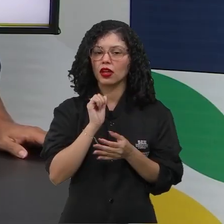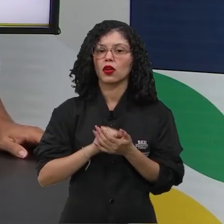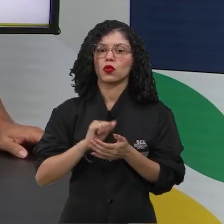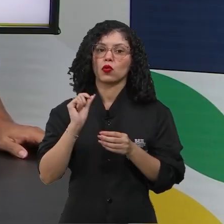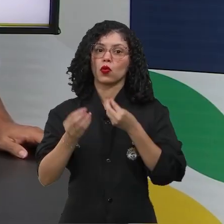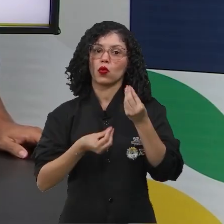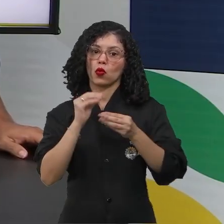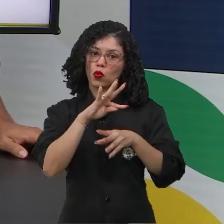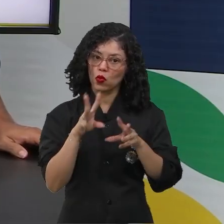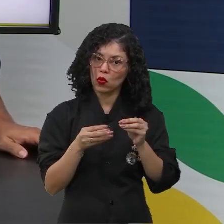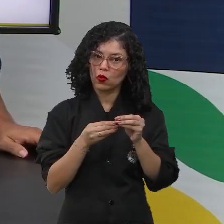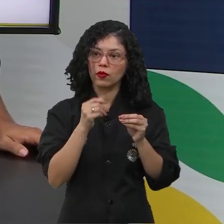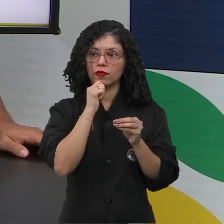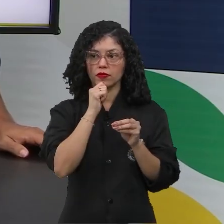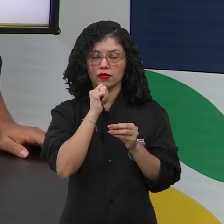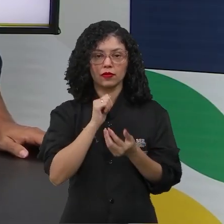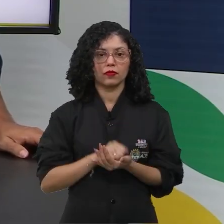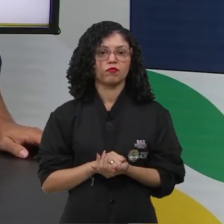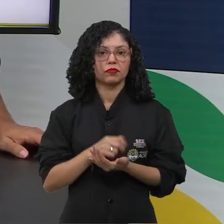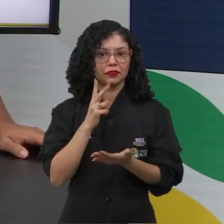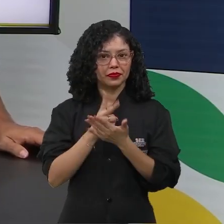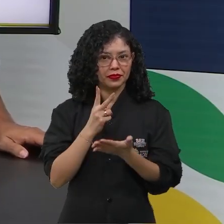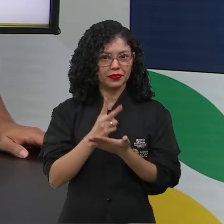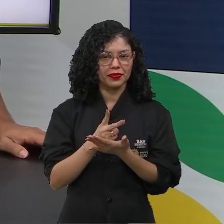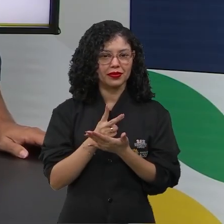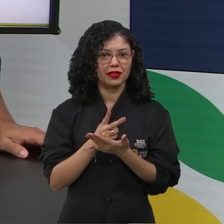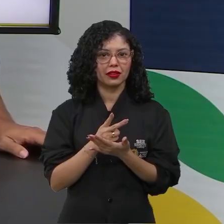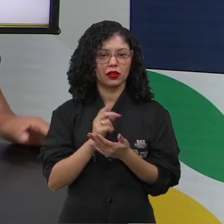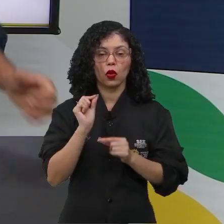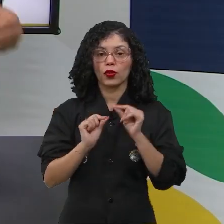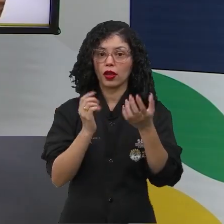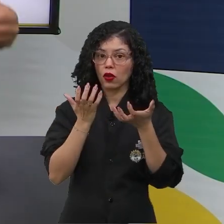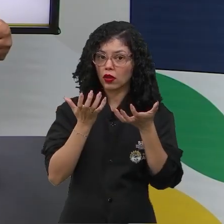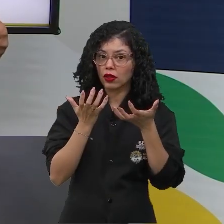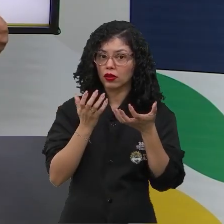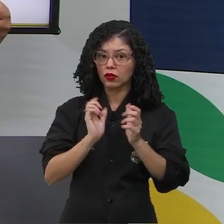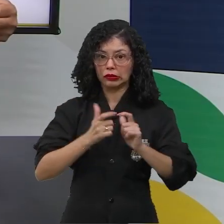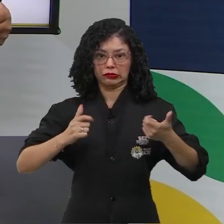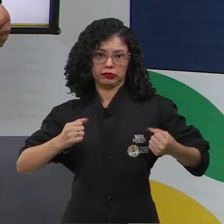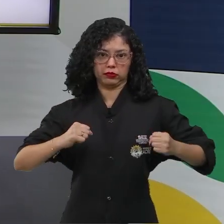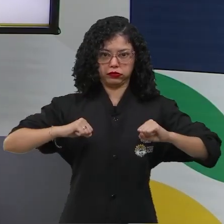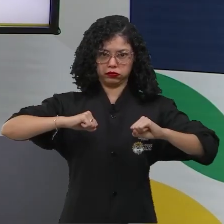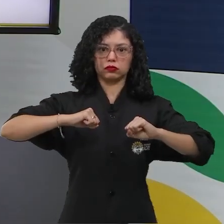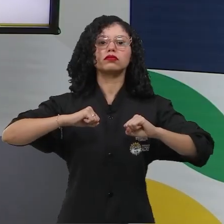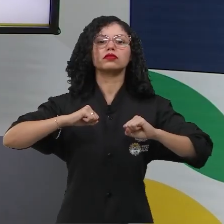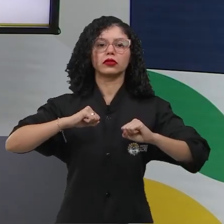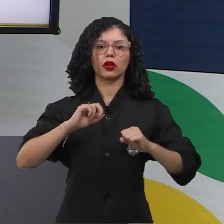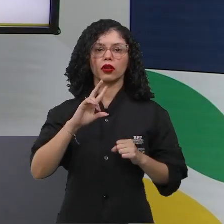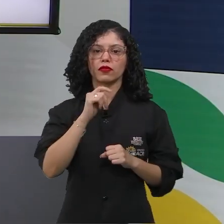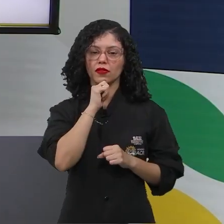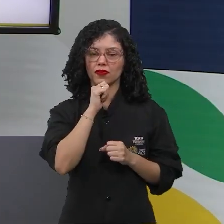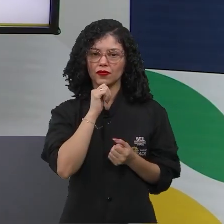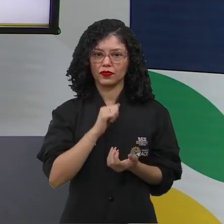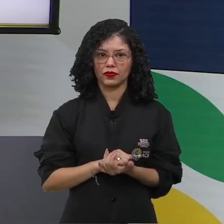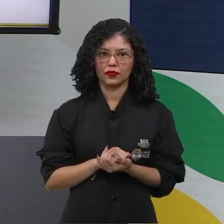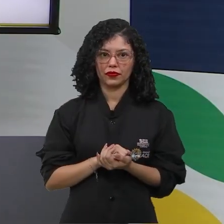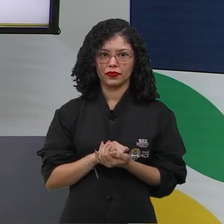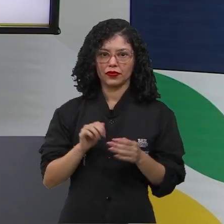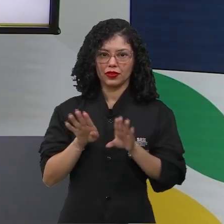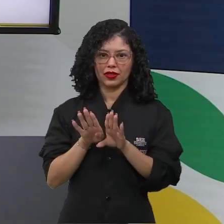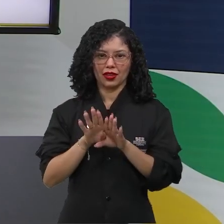suplemento, complemento, mas mesmo complementando, o que eu quero é ficar grandão. E aí eu vou e venho com um